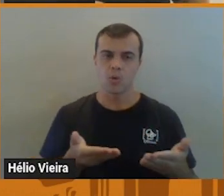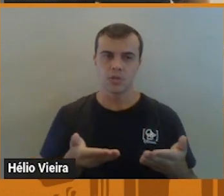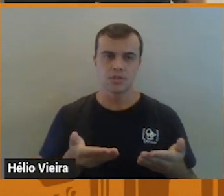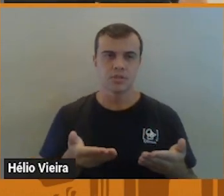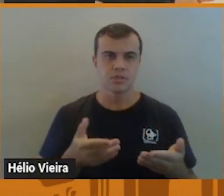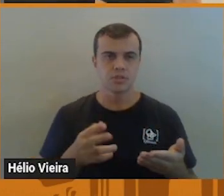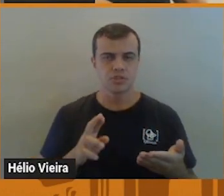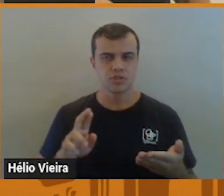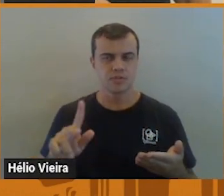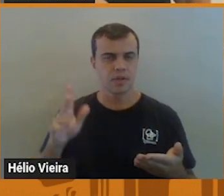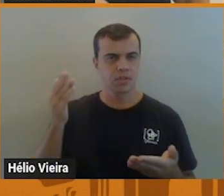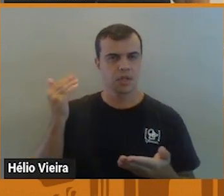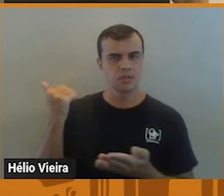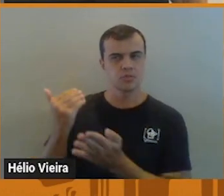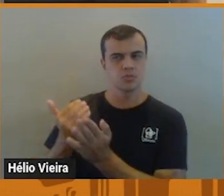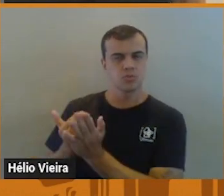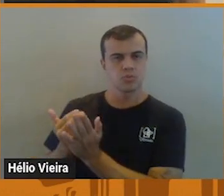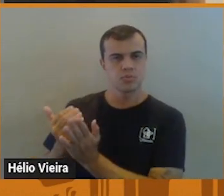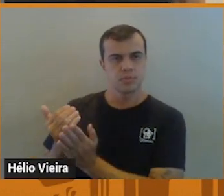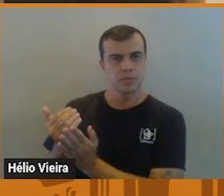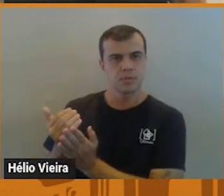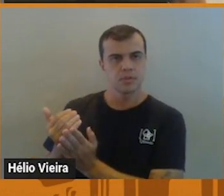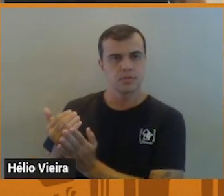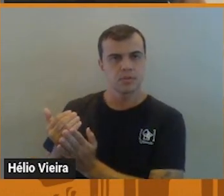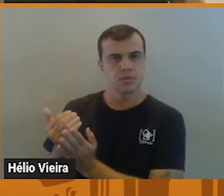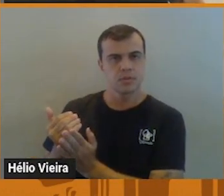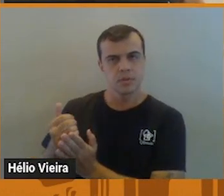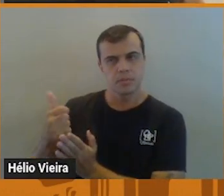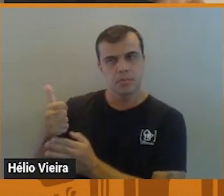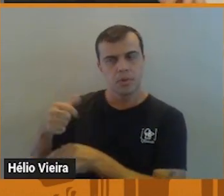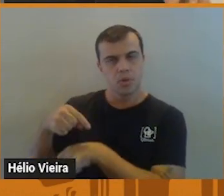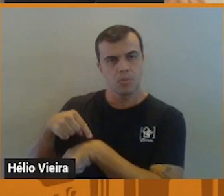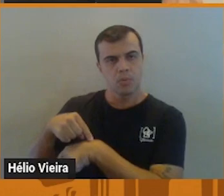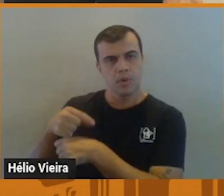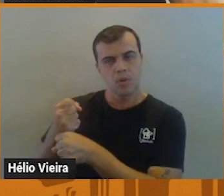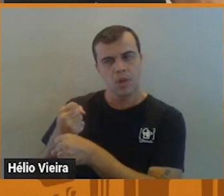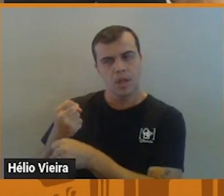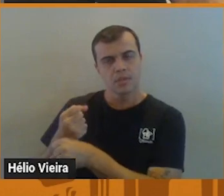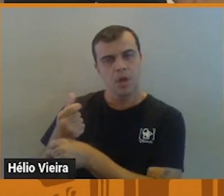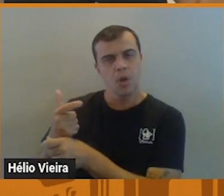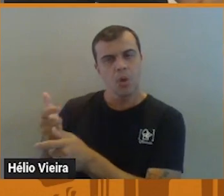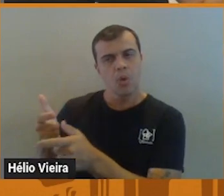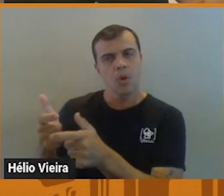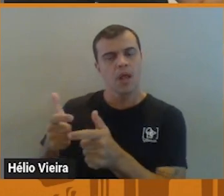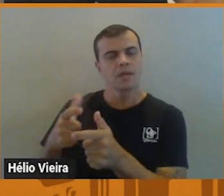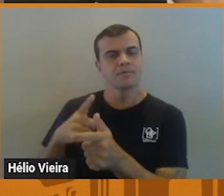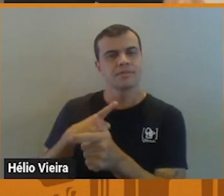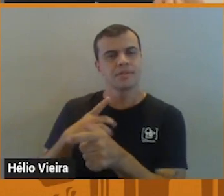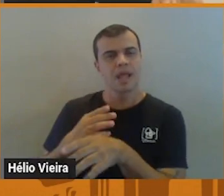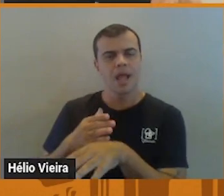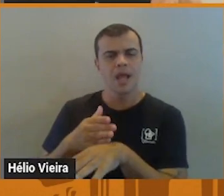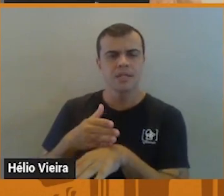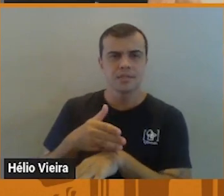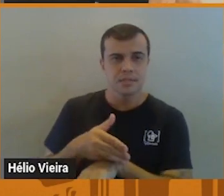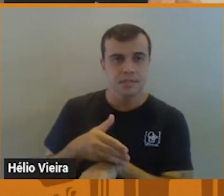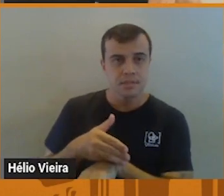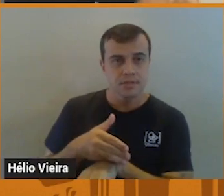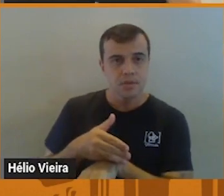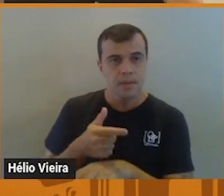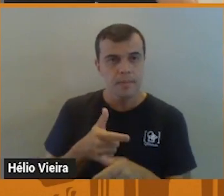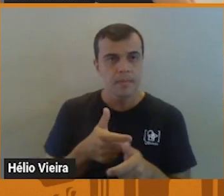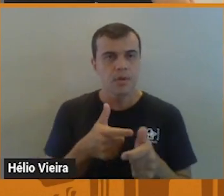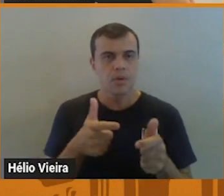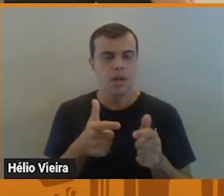diferente do início do primeiro momento de construção, são lugares que eles têm acesso. Boa parte